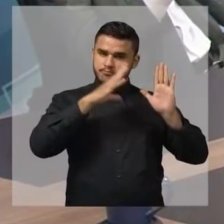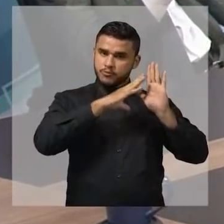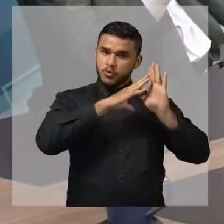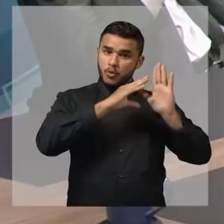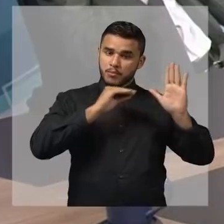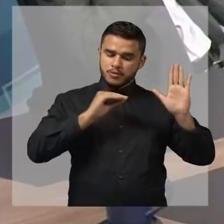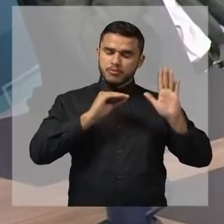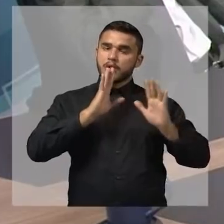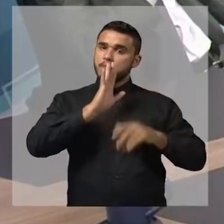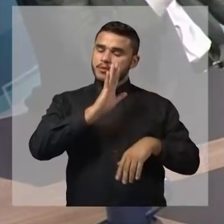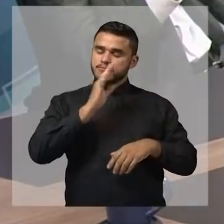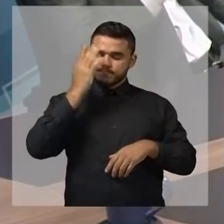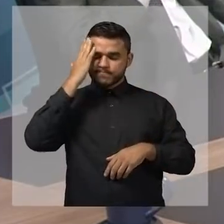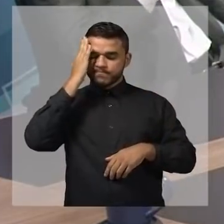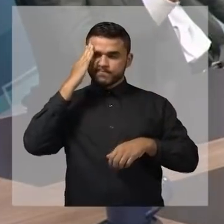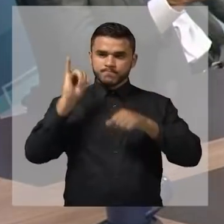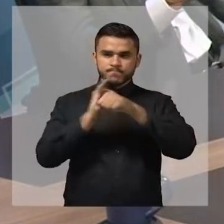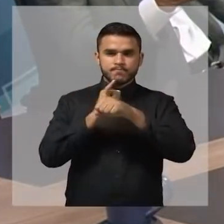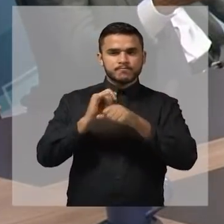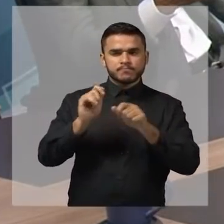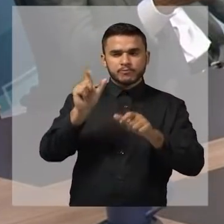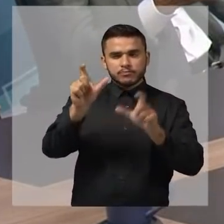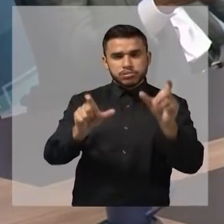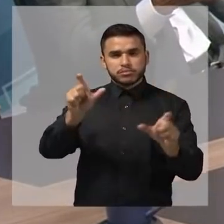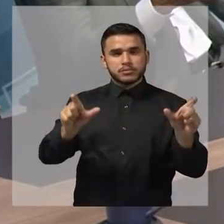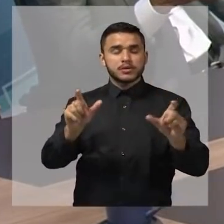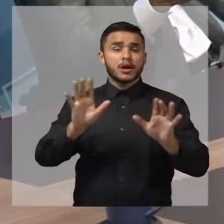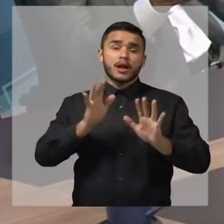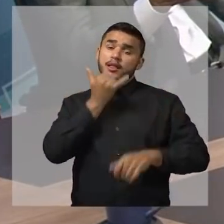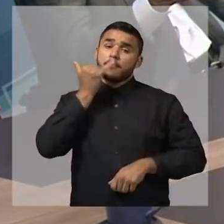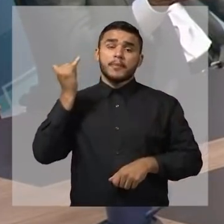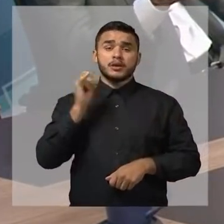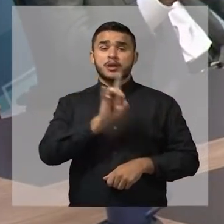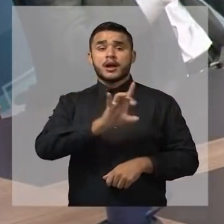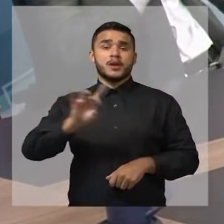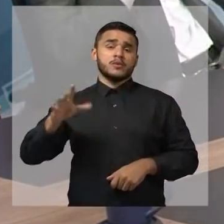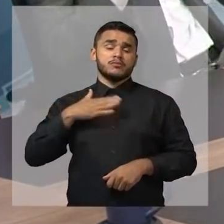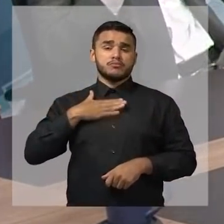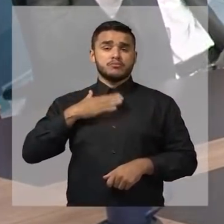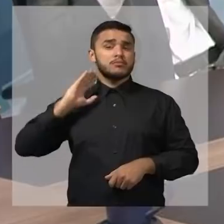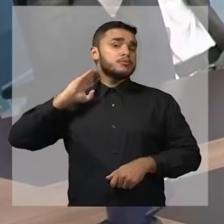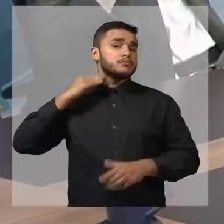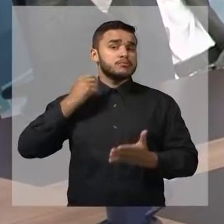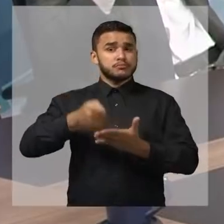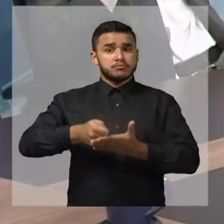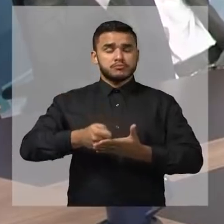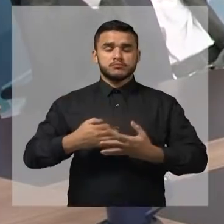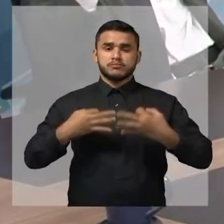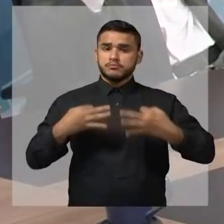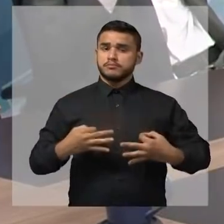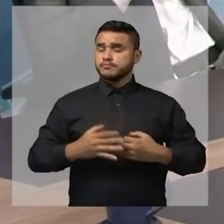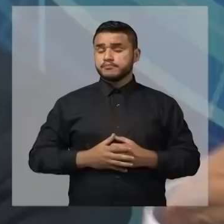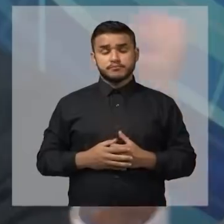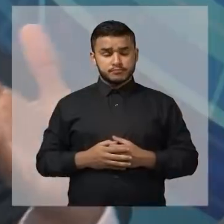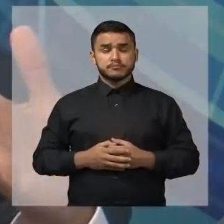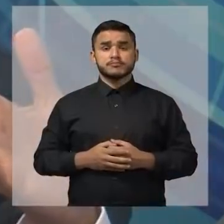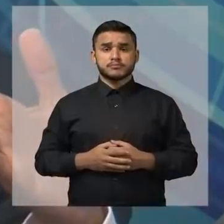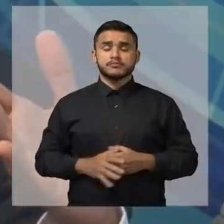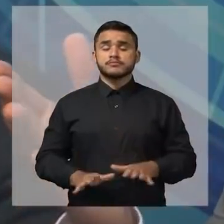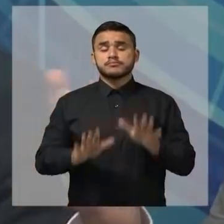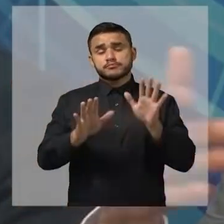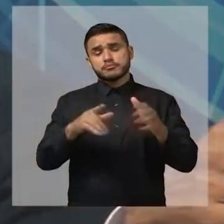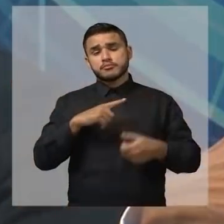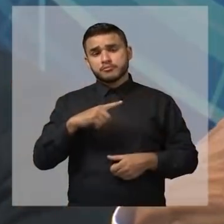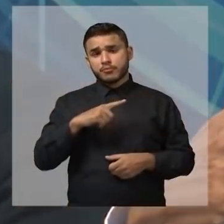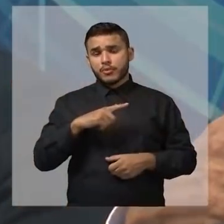concreta. E aí entra o entendimento e a subjetividade da autoridade. E aí a autoridade usa de princípios muito